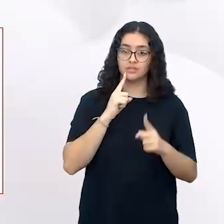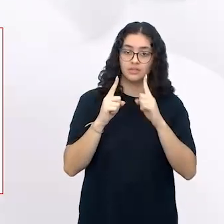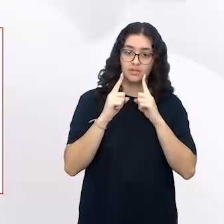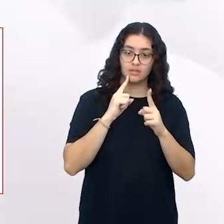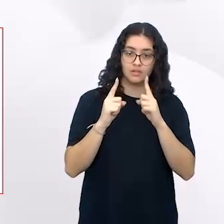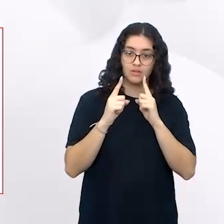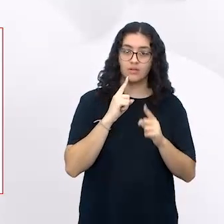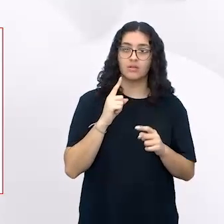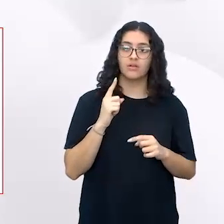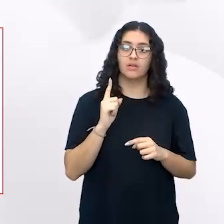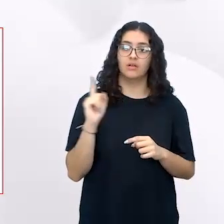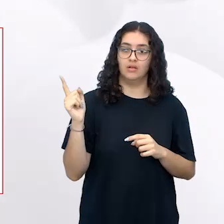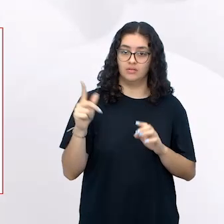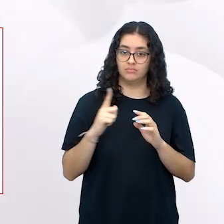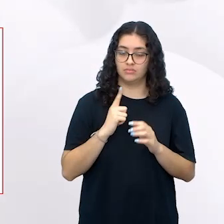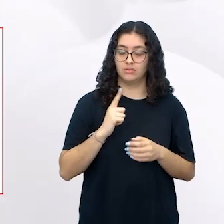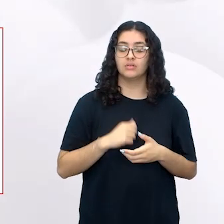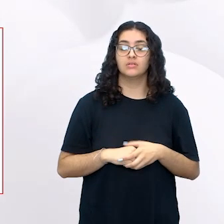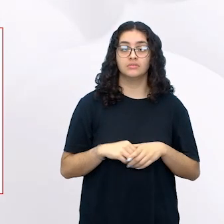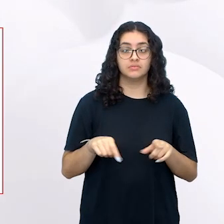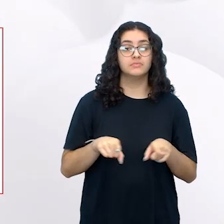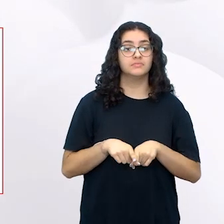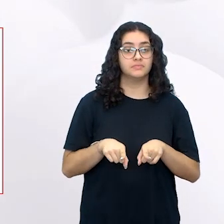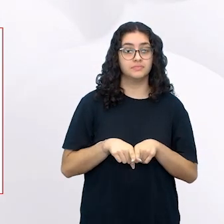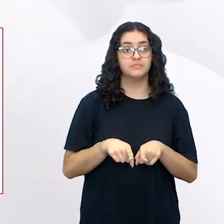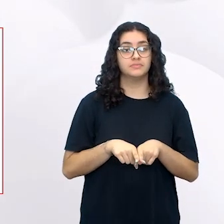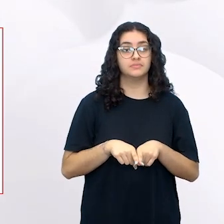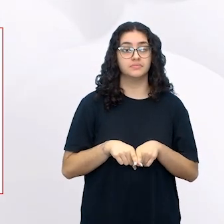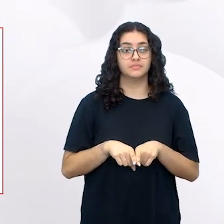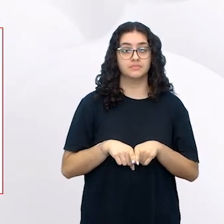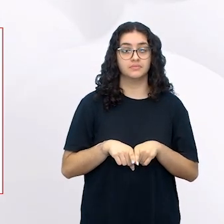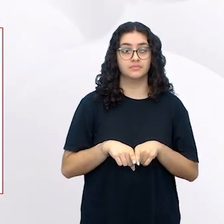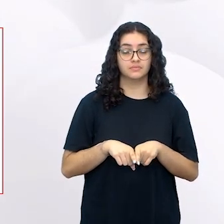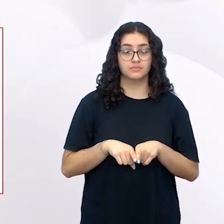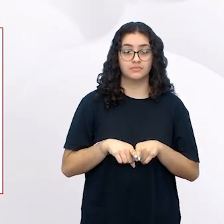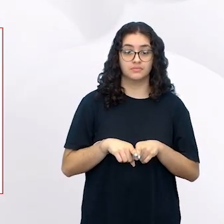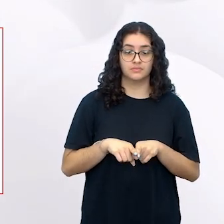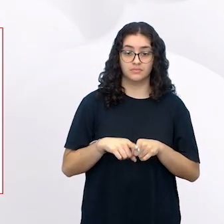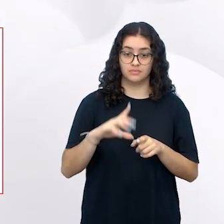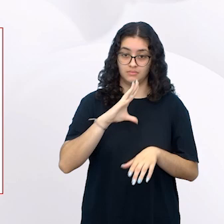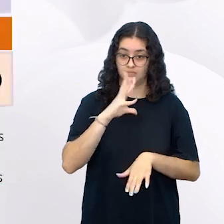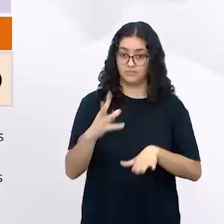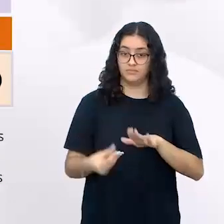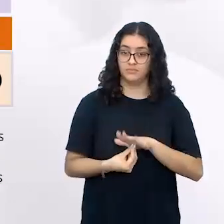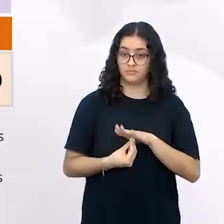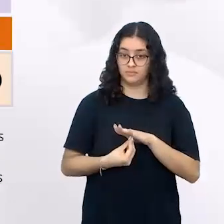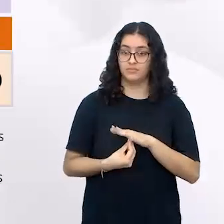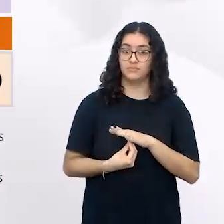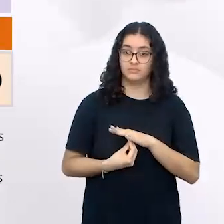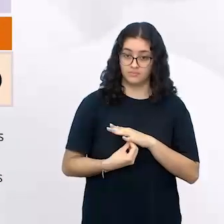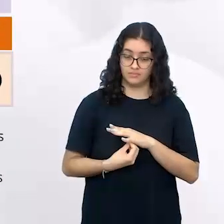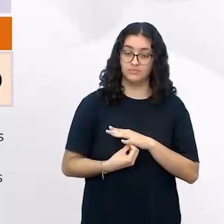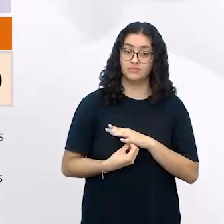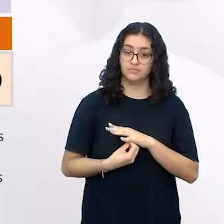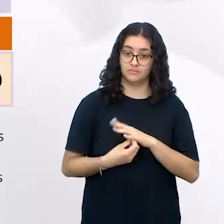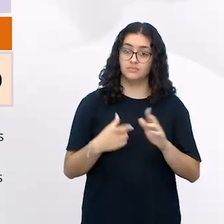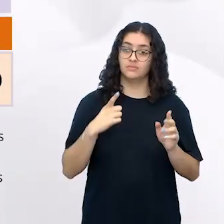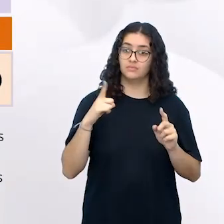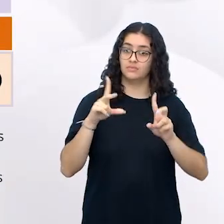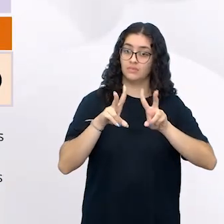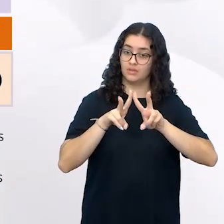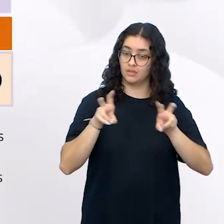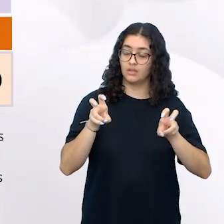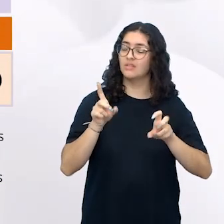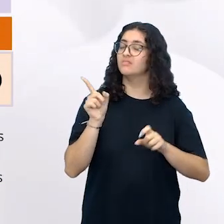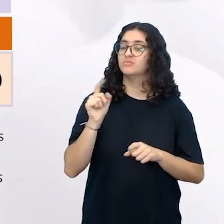de Alfabetização Ambiental, também está lá no repositório. E aqui a temática